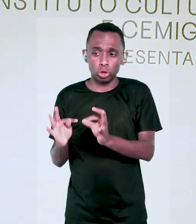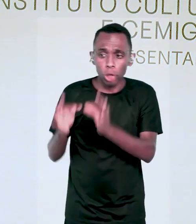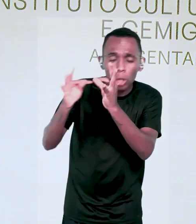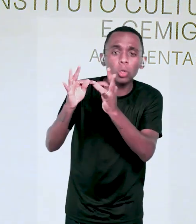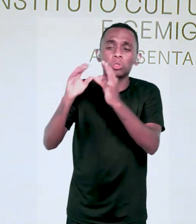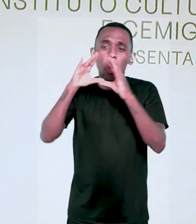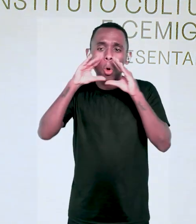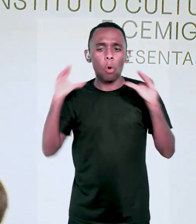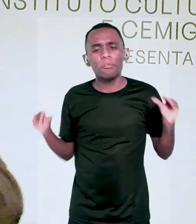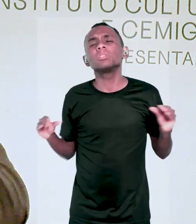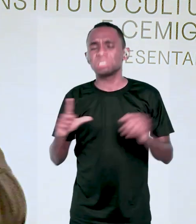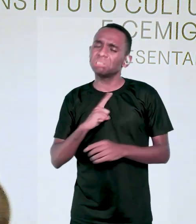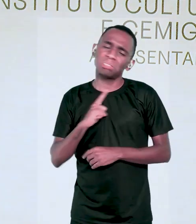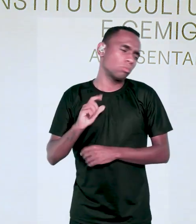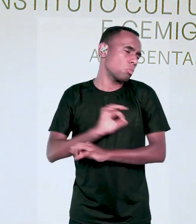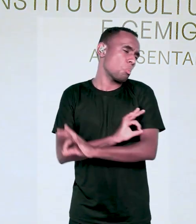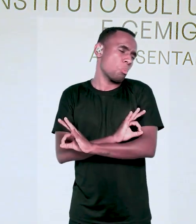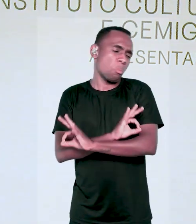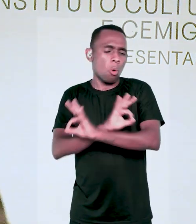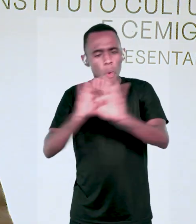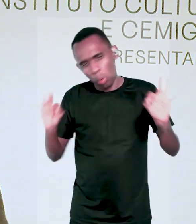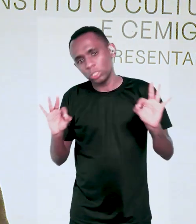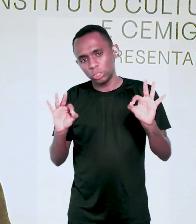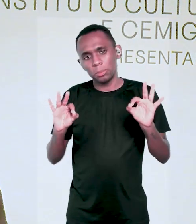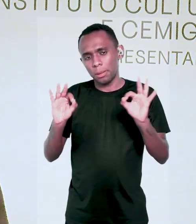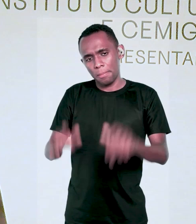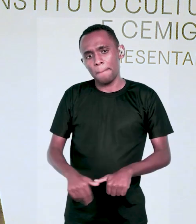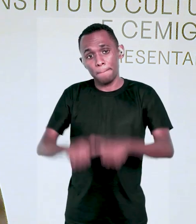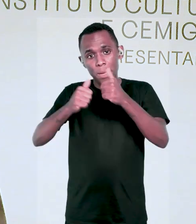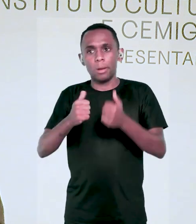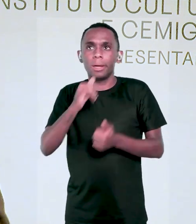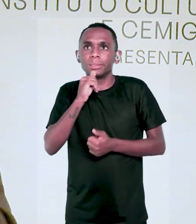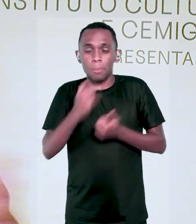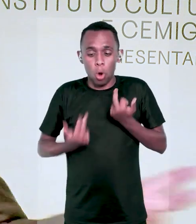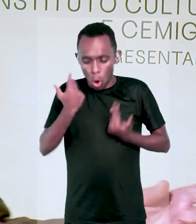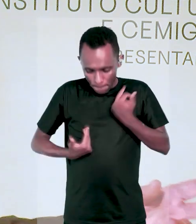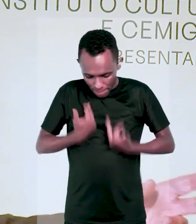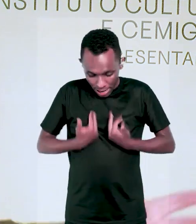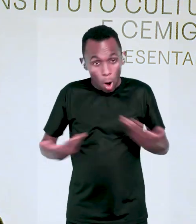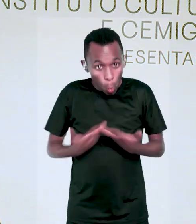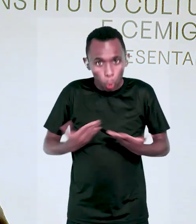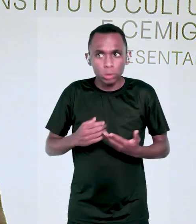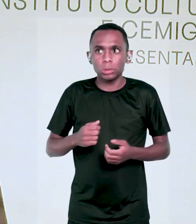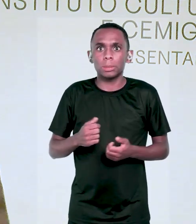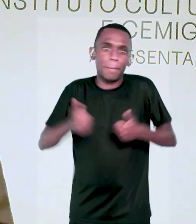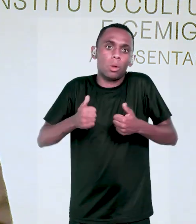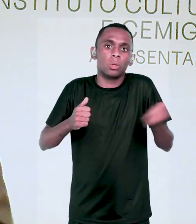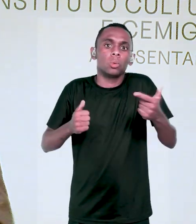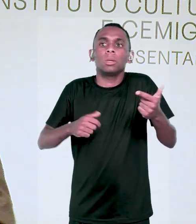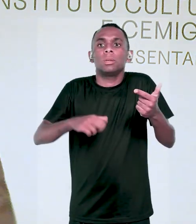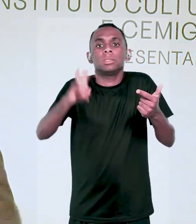que a ciência e a técnica nos ofereçam conforto excelente ótimo